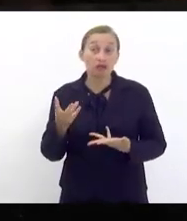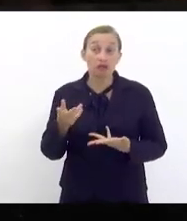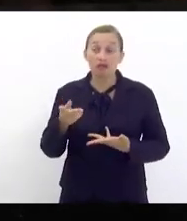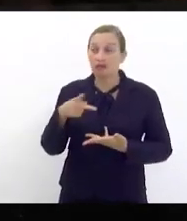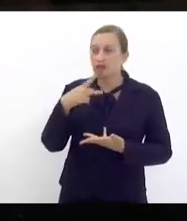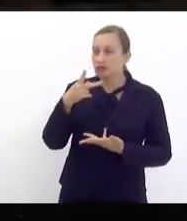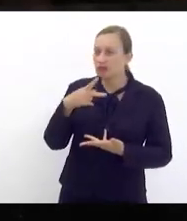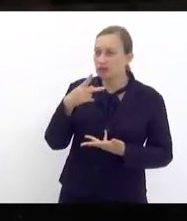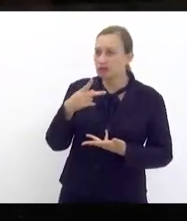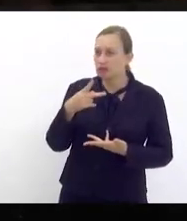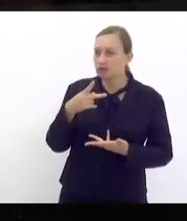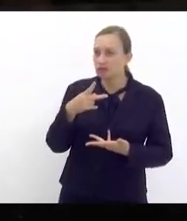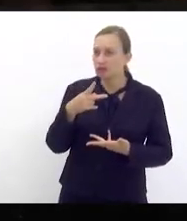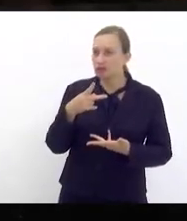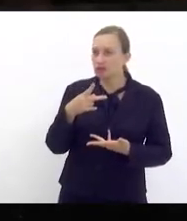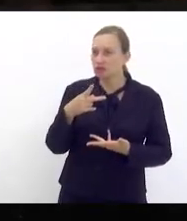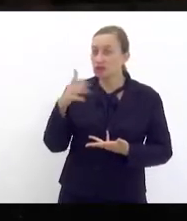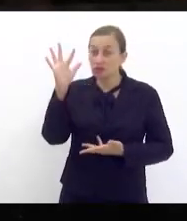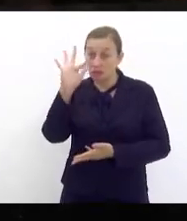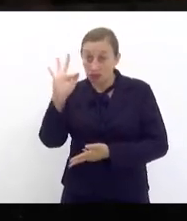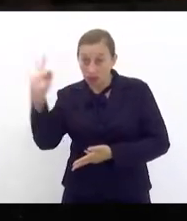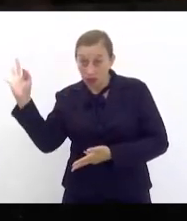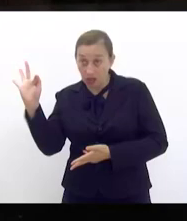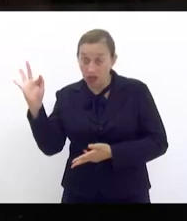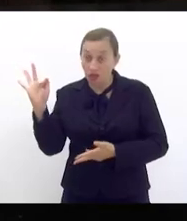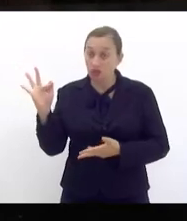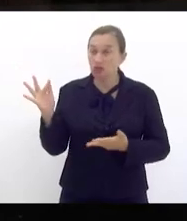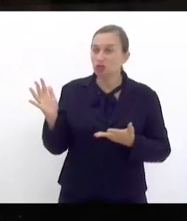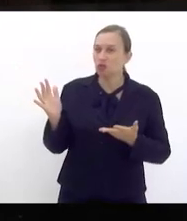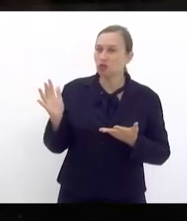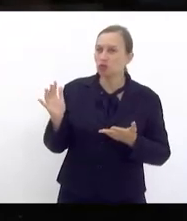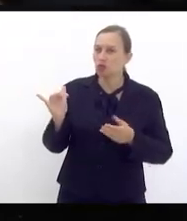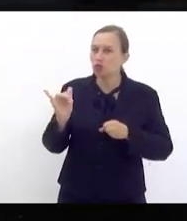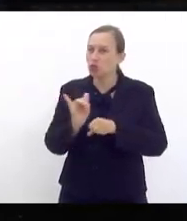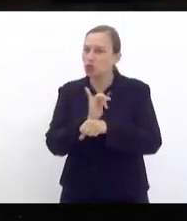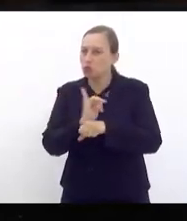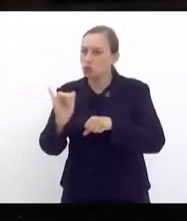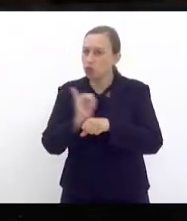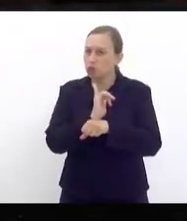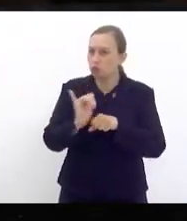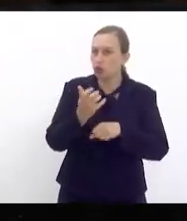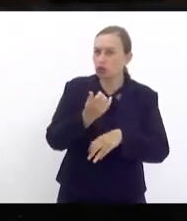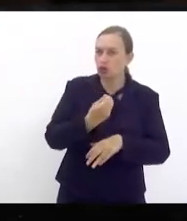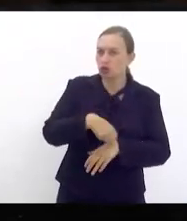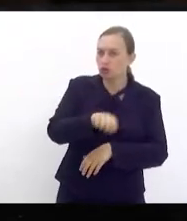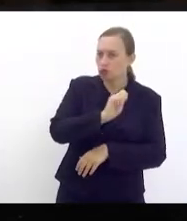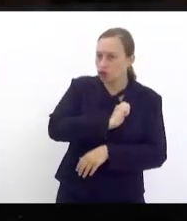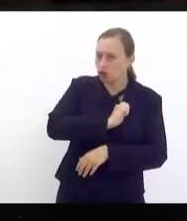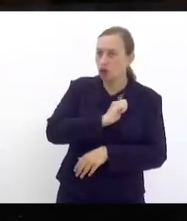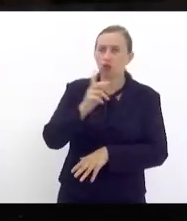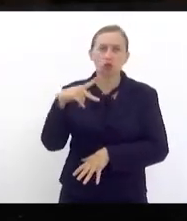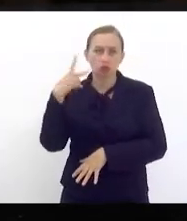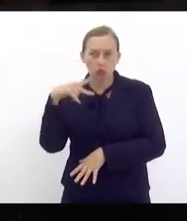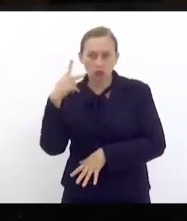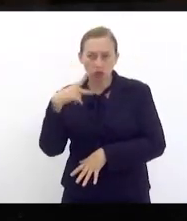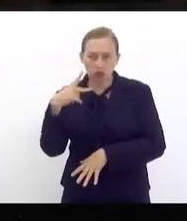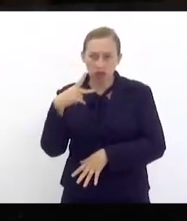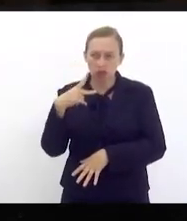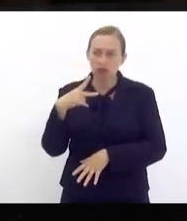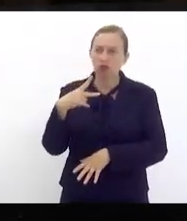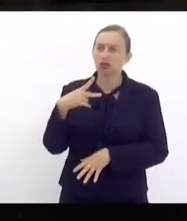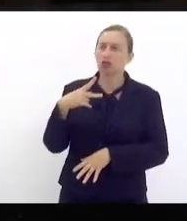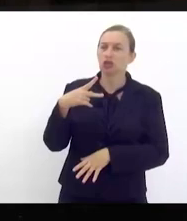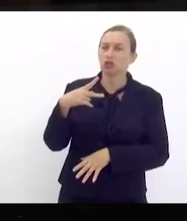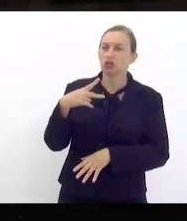de ente federado e de acordo com o desenho fiscal, da política fiscal e da política monetária